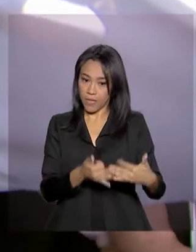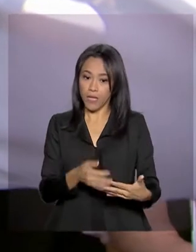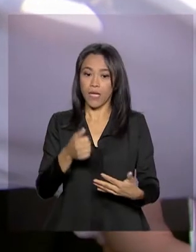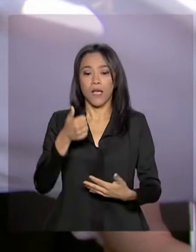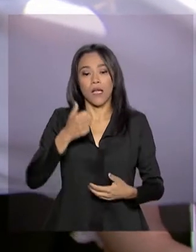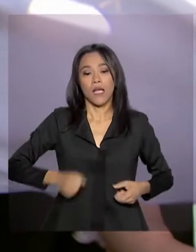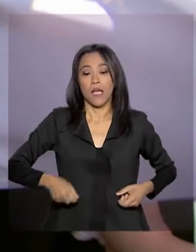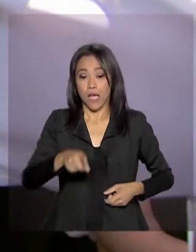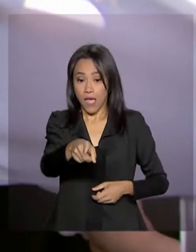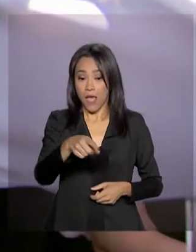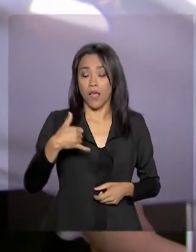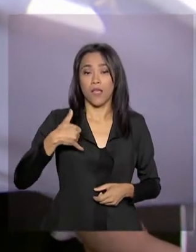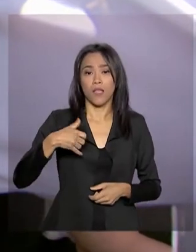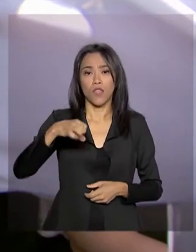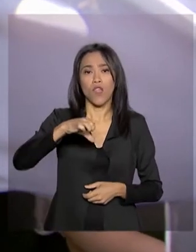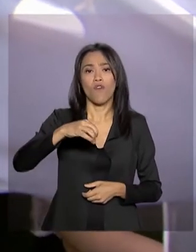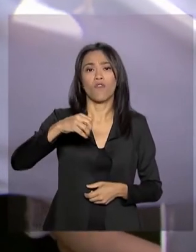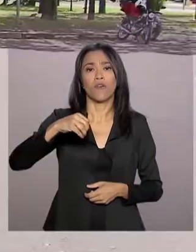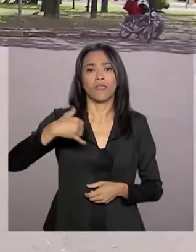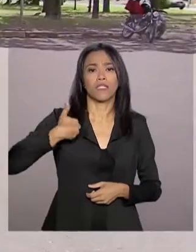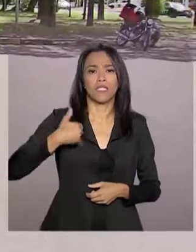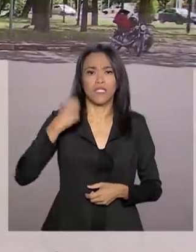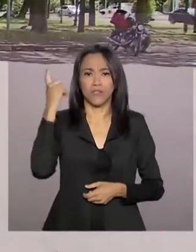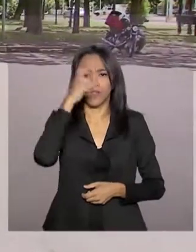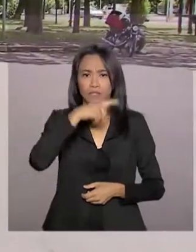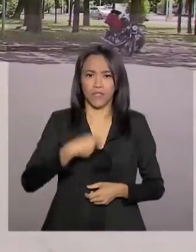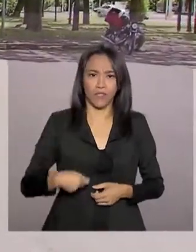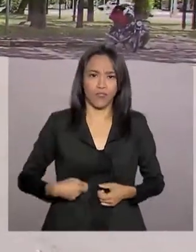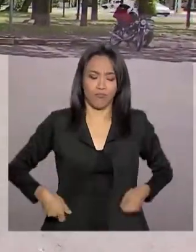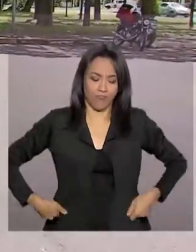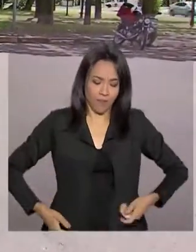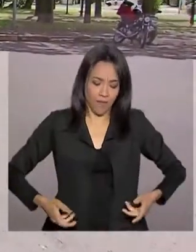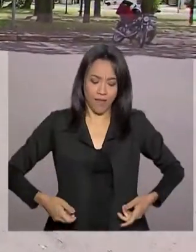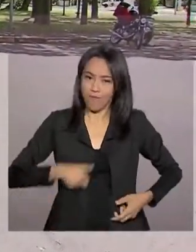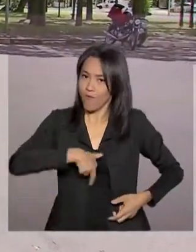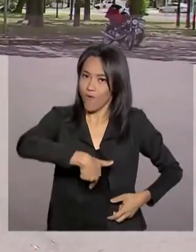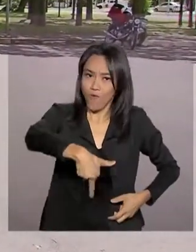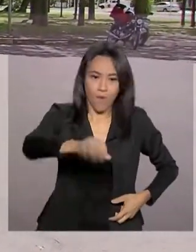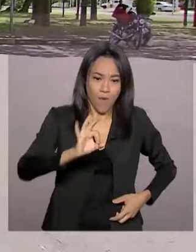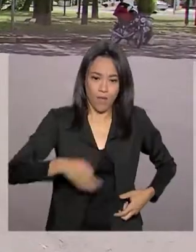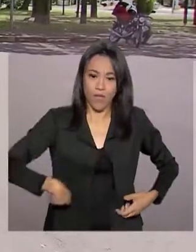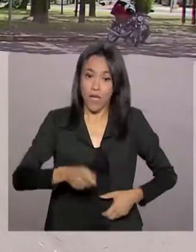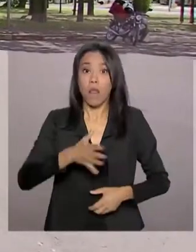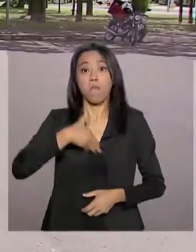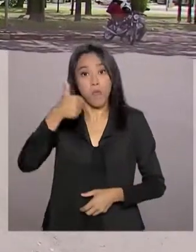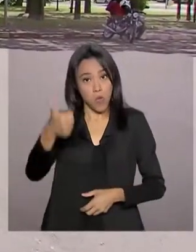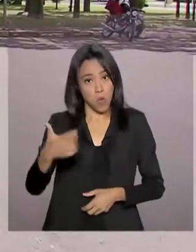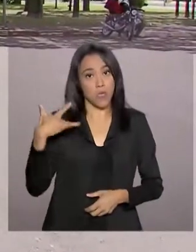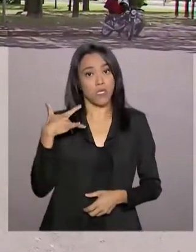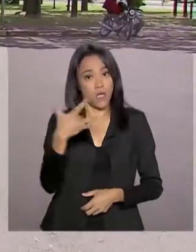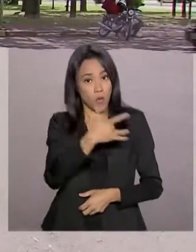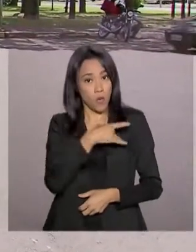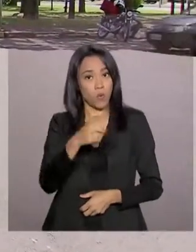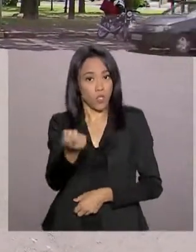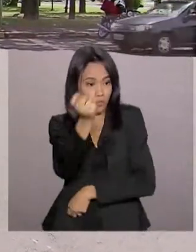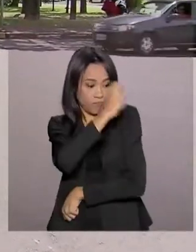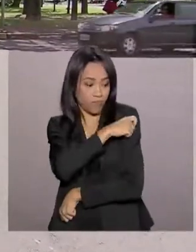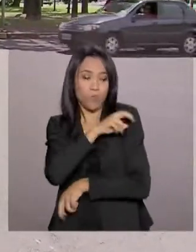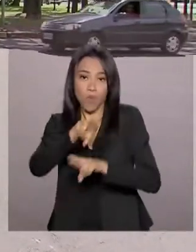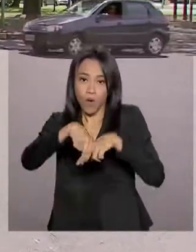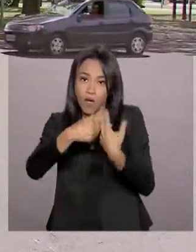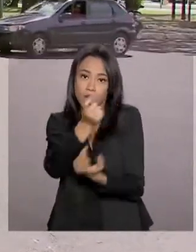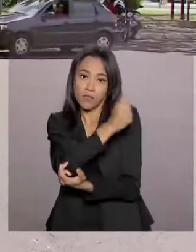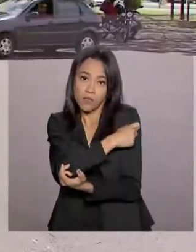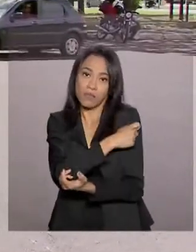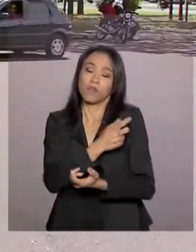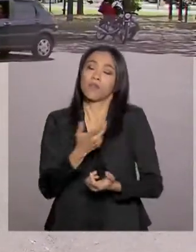tem 91 anos, tem dificuldade de locomoção. Desde que eles começaram com essa vacinação, já melhorou bastante a saúde deles em termos de